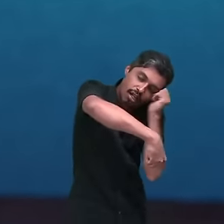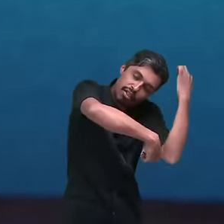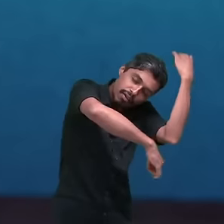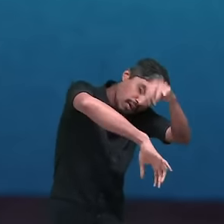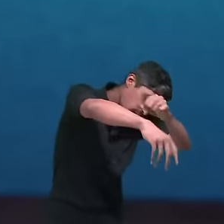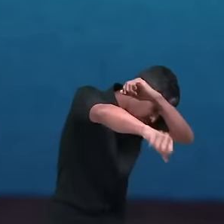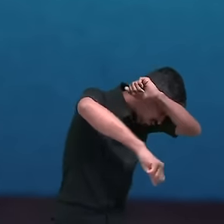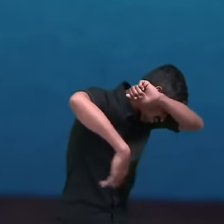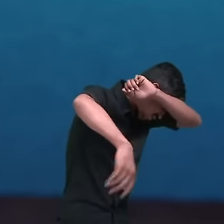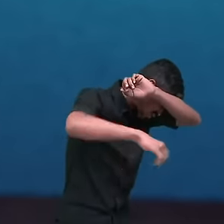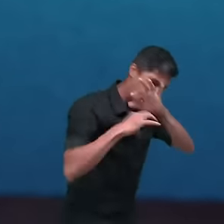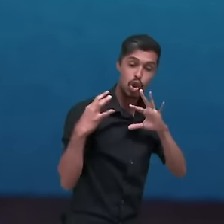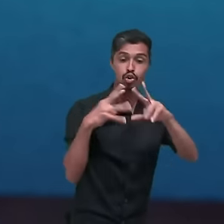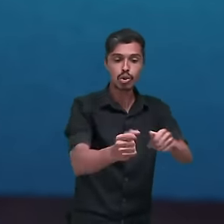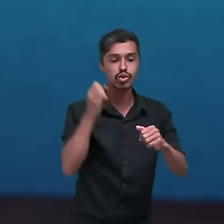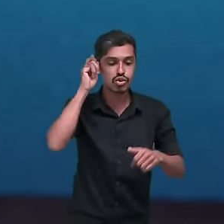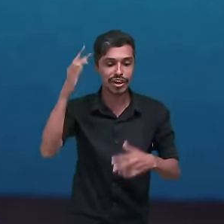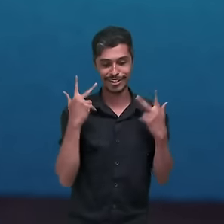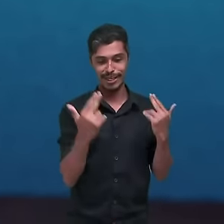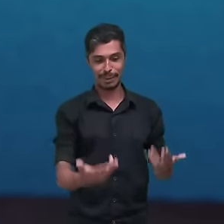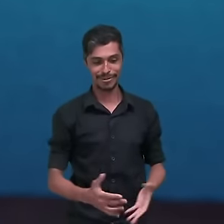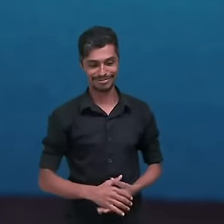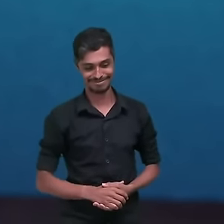coisa, irmão.